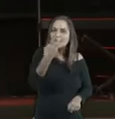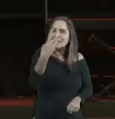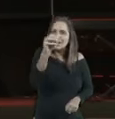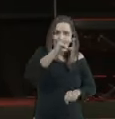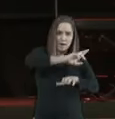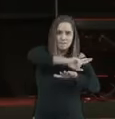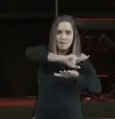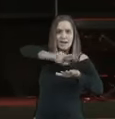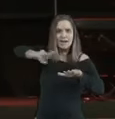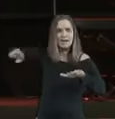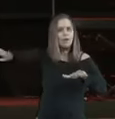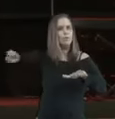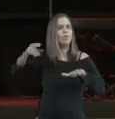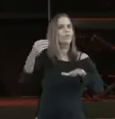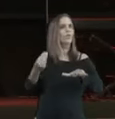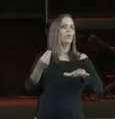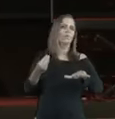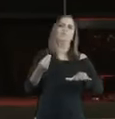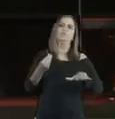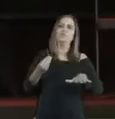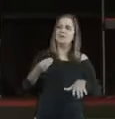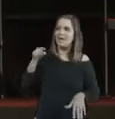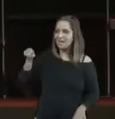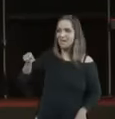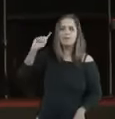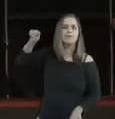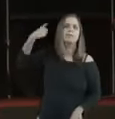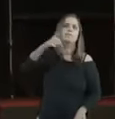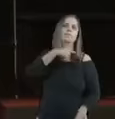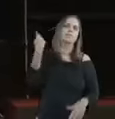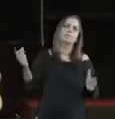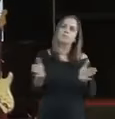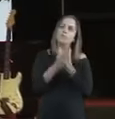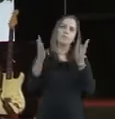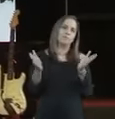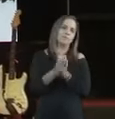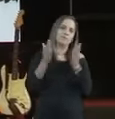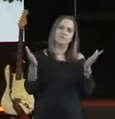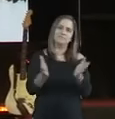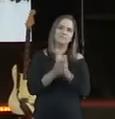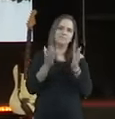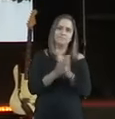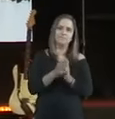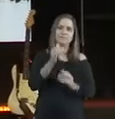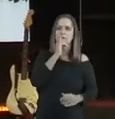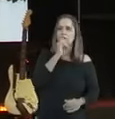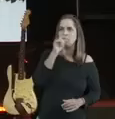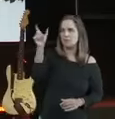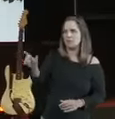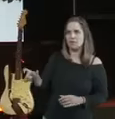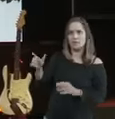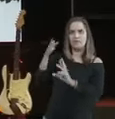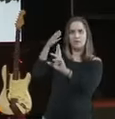Morreu pobre. Você sabia que Moody, um dos maiores evangelistas, ele fez um compêndio de hinos